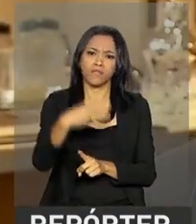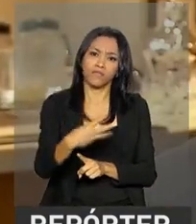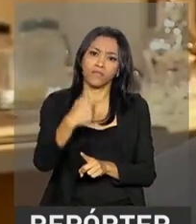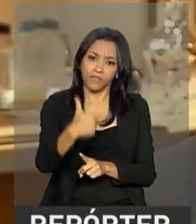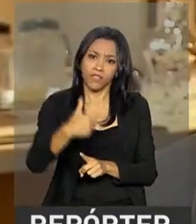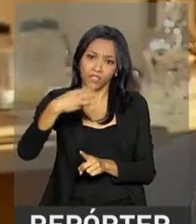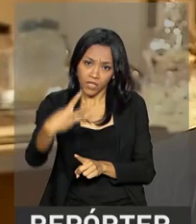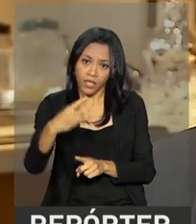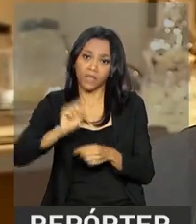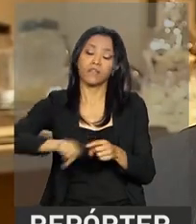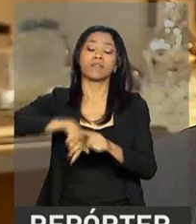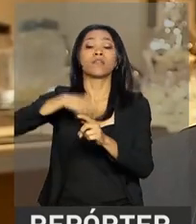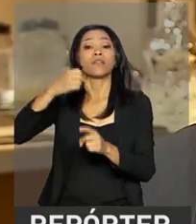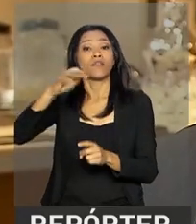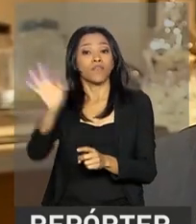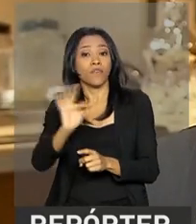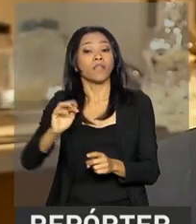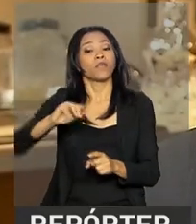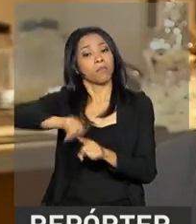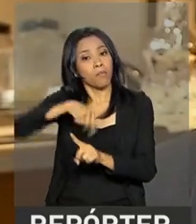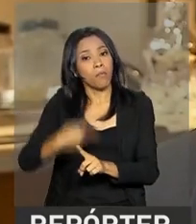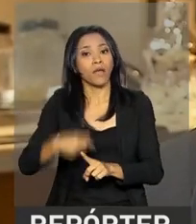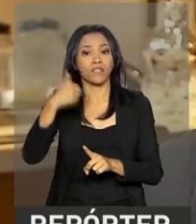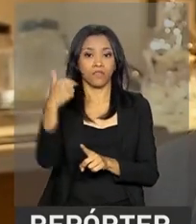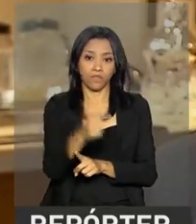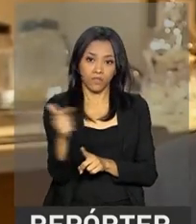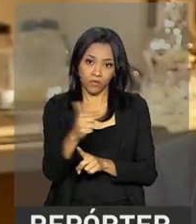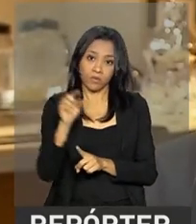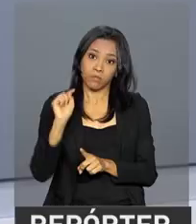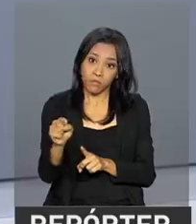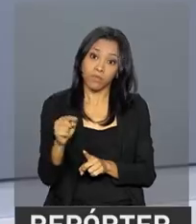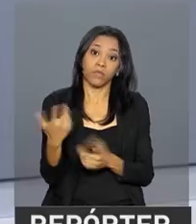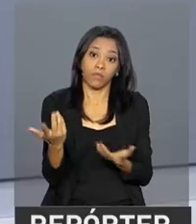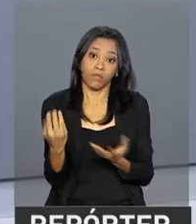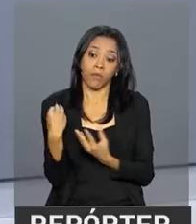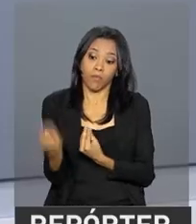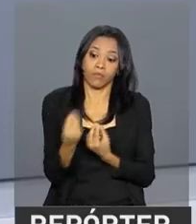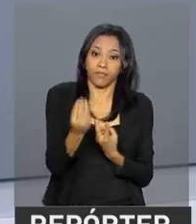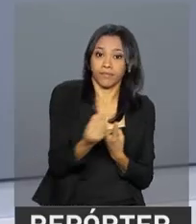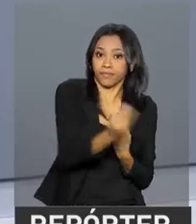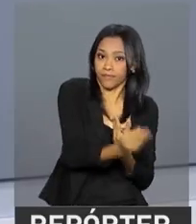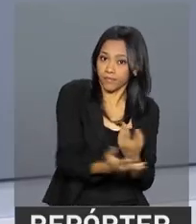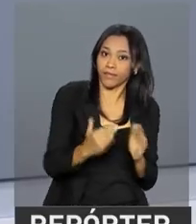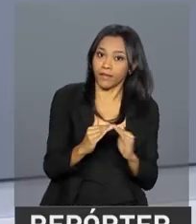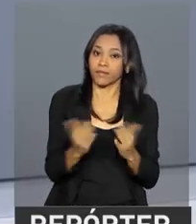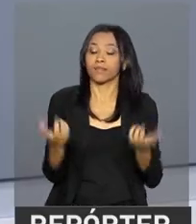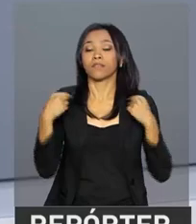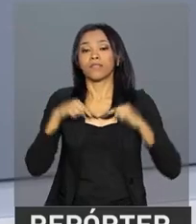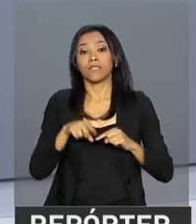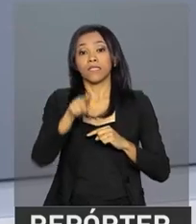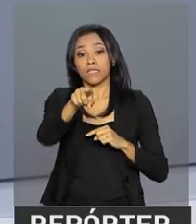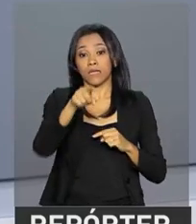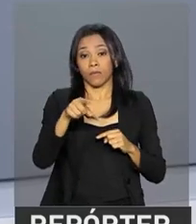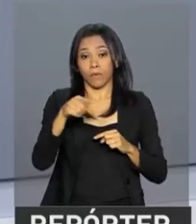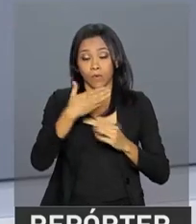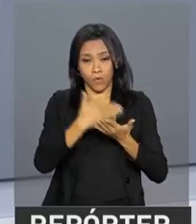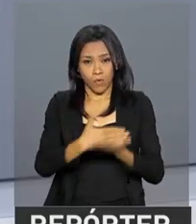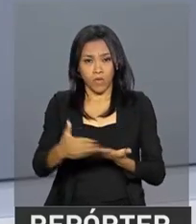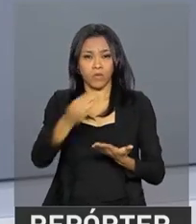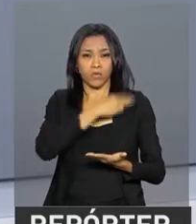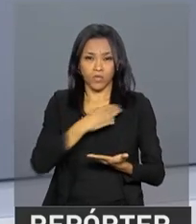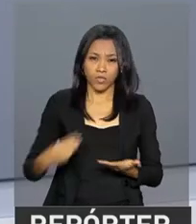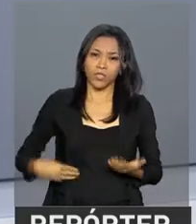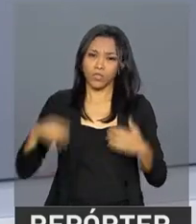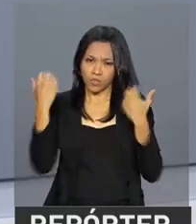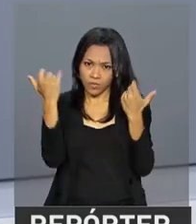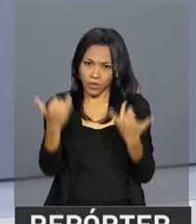mais 22 mil unidades e assim nós vamos perseguir. No evento, o ministro Moreira Franco mostrou otimismo com